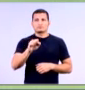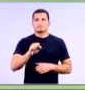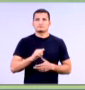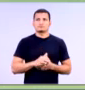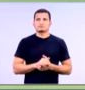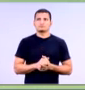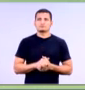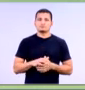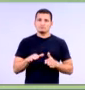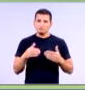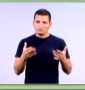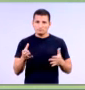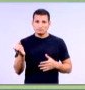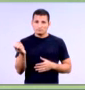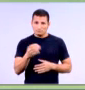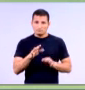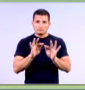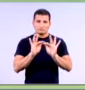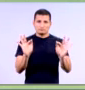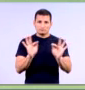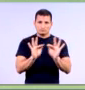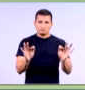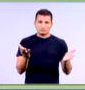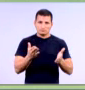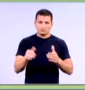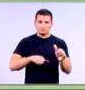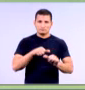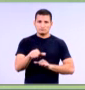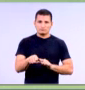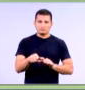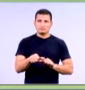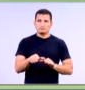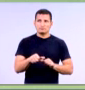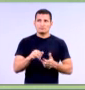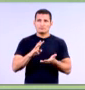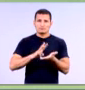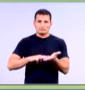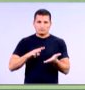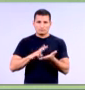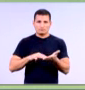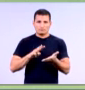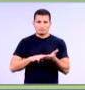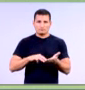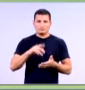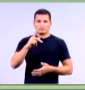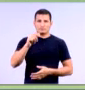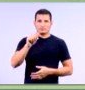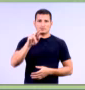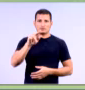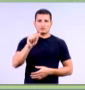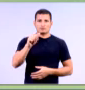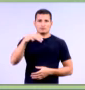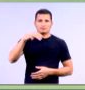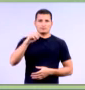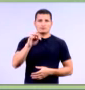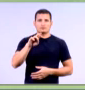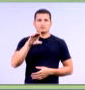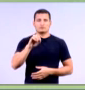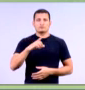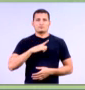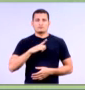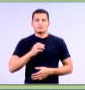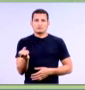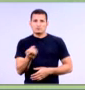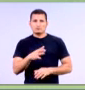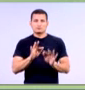Então, a nossa nova sintaxe, gente, agora a gente mudou. O método com parâmetro tem uma nova sintaxe, tá? Qual